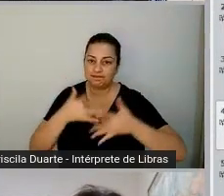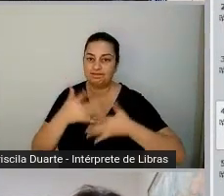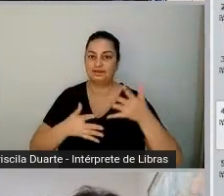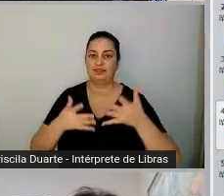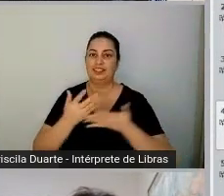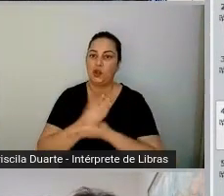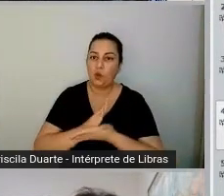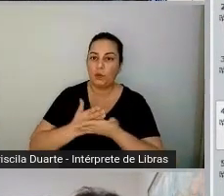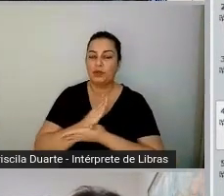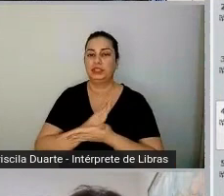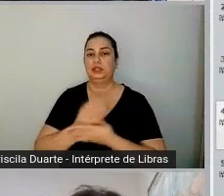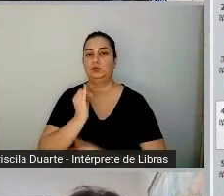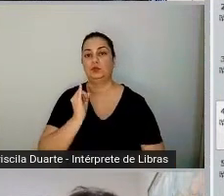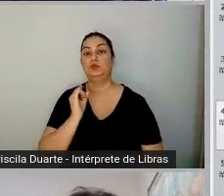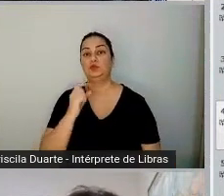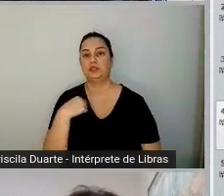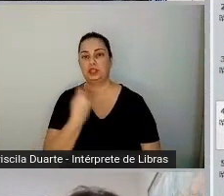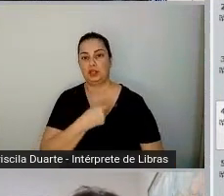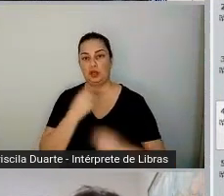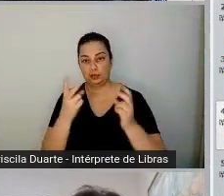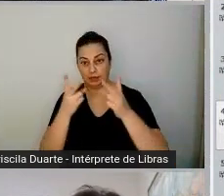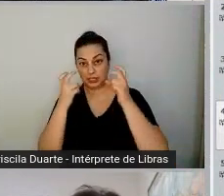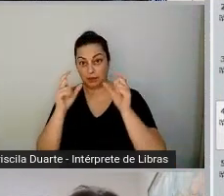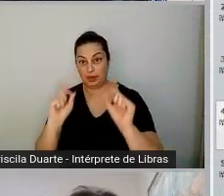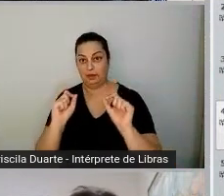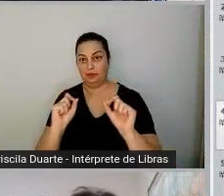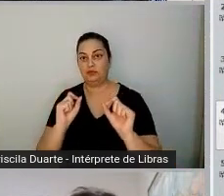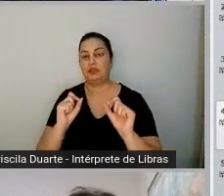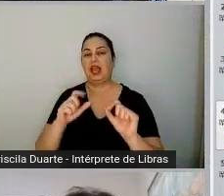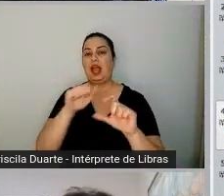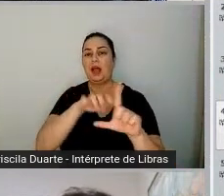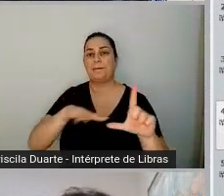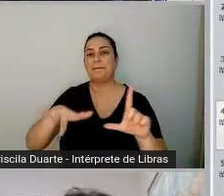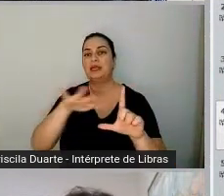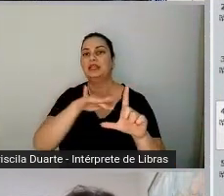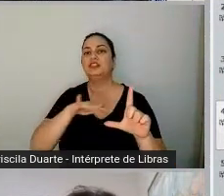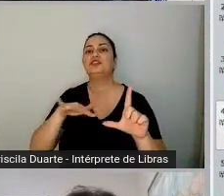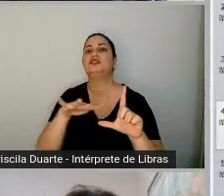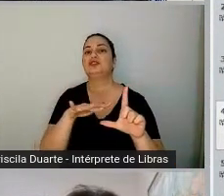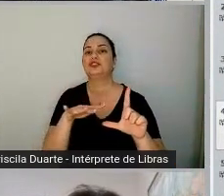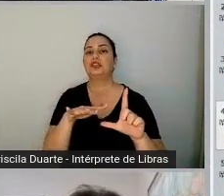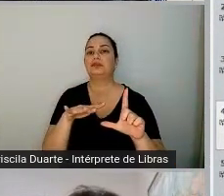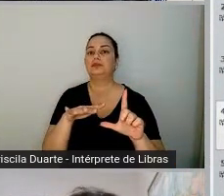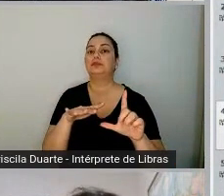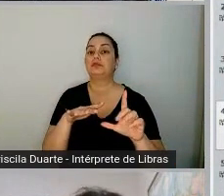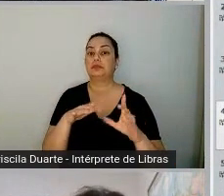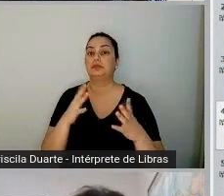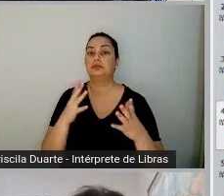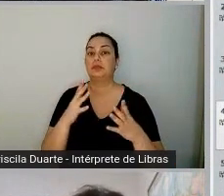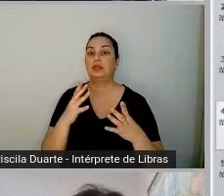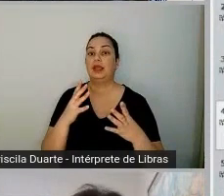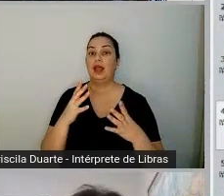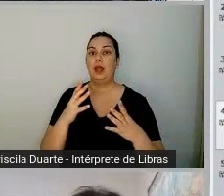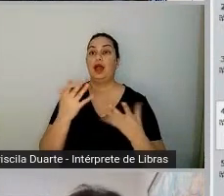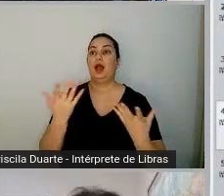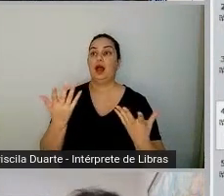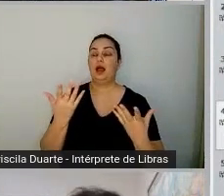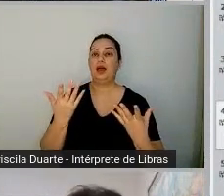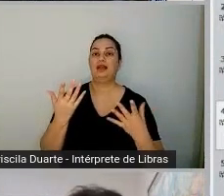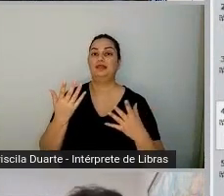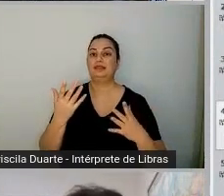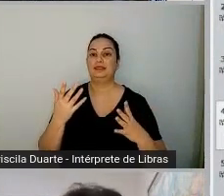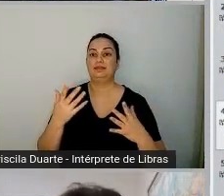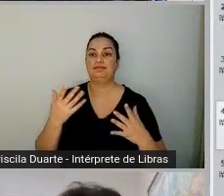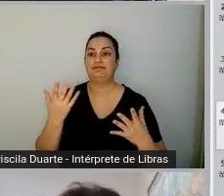a gente vê que o grande sucesso do gráfico de pizza da Auditoria Cidadã da Dívida tem levado, inclusive, ao desespero. A